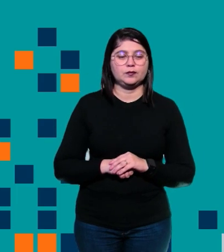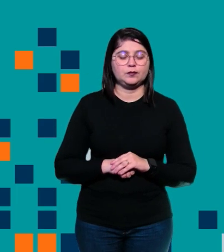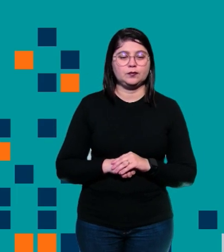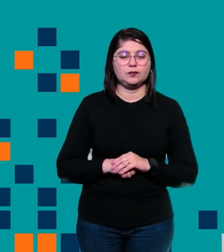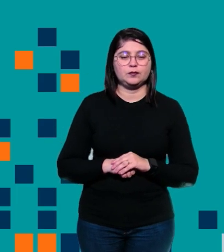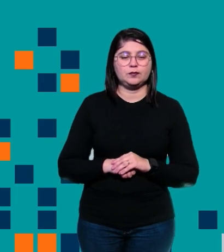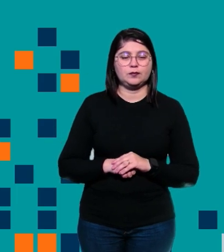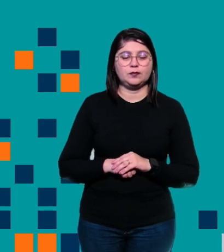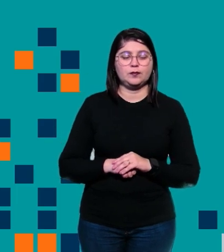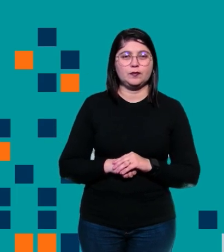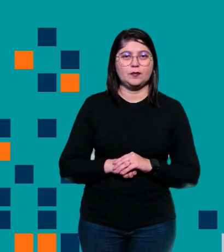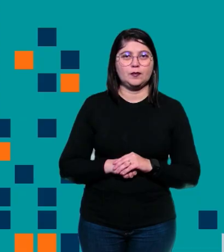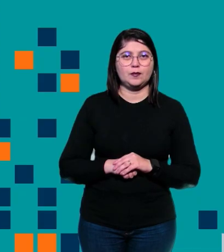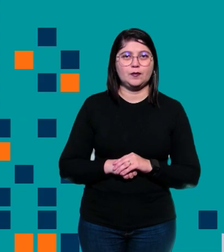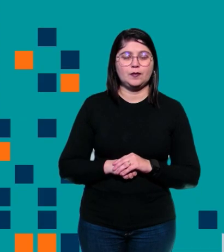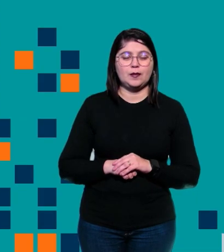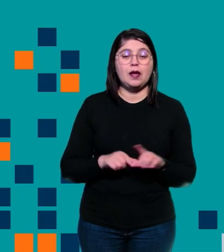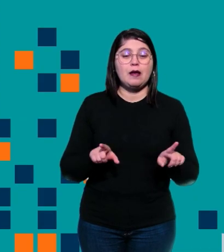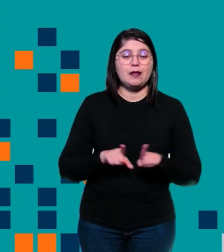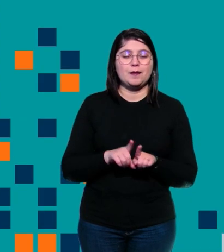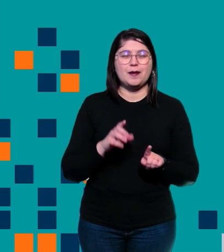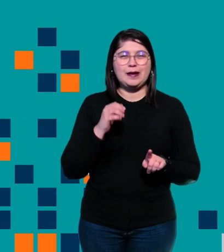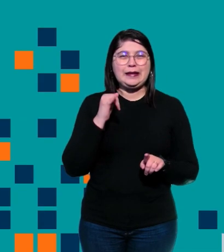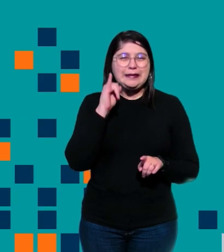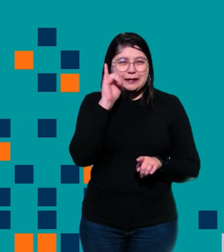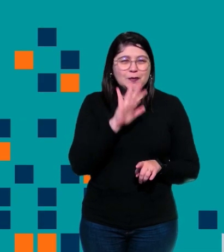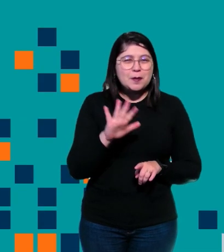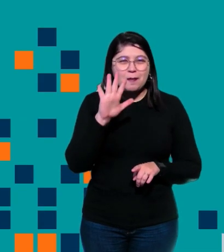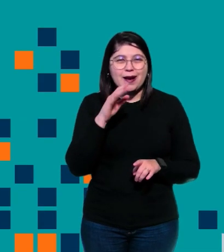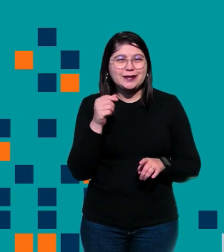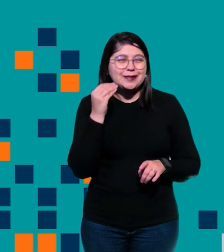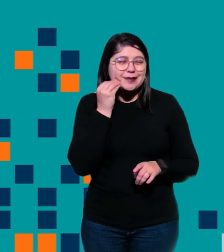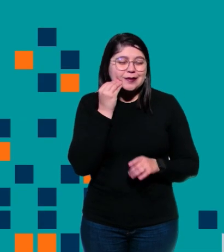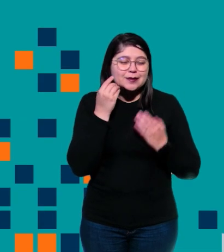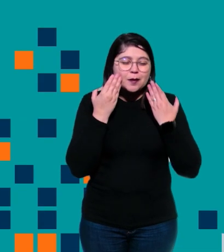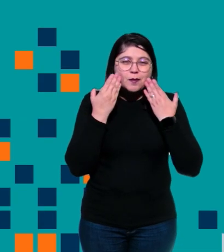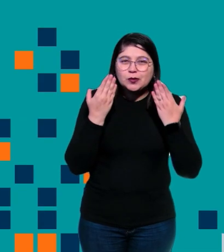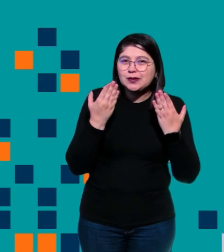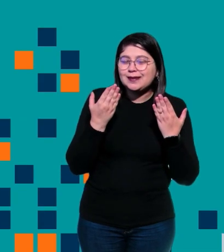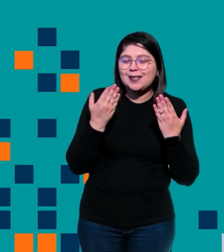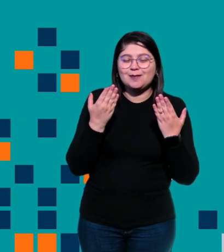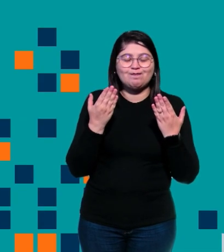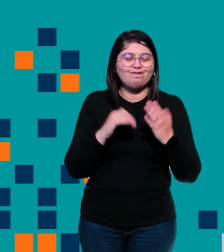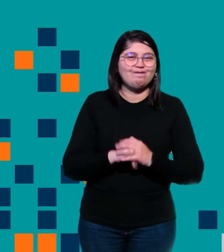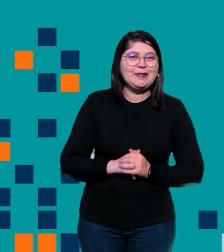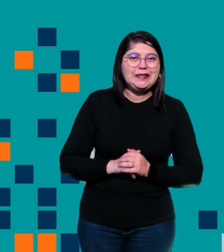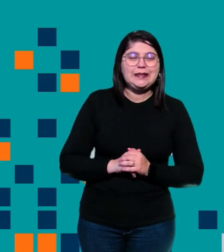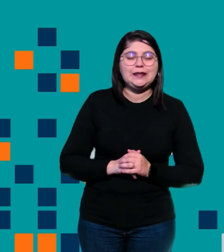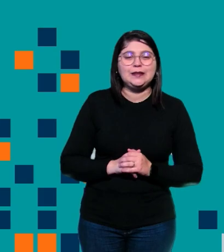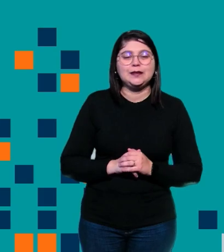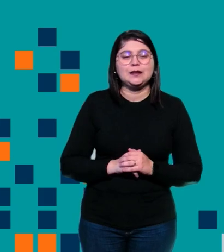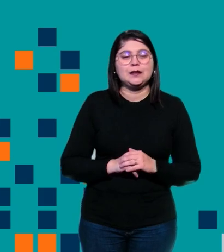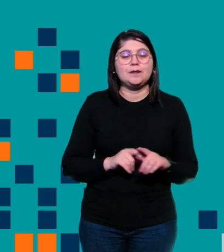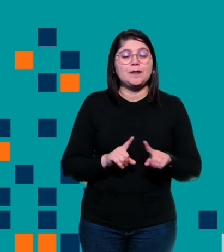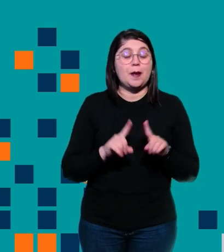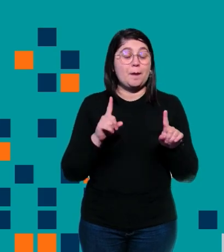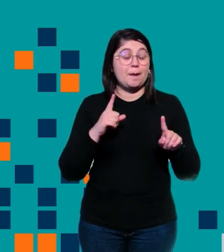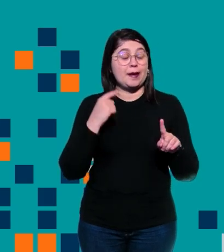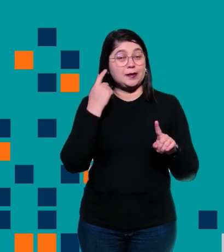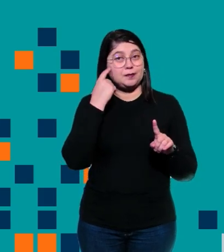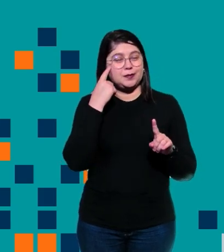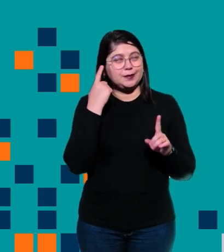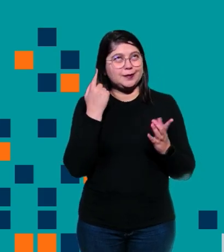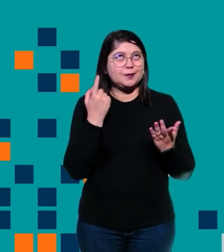essa coisa, esse projeto, deixa eu ver se tem uma imagem aqui, não mostra. Como a gente viveu um